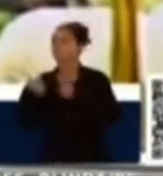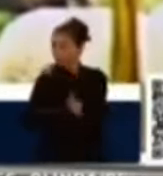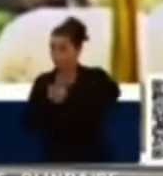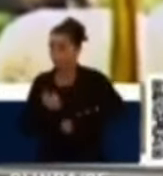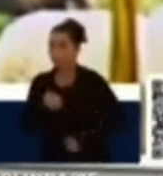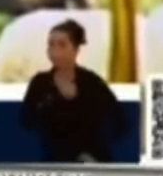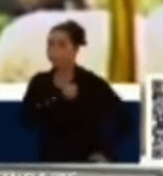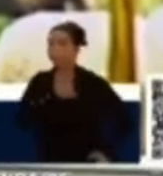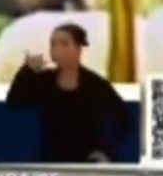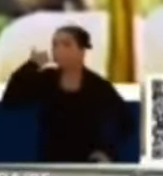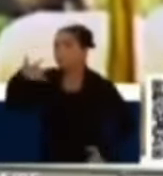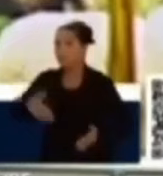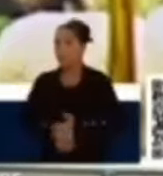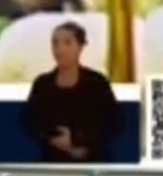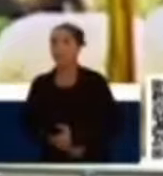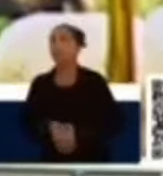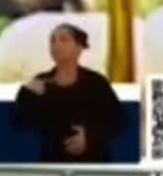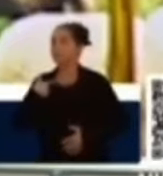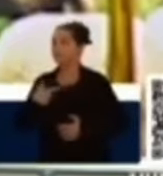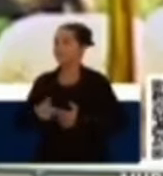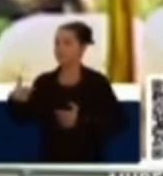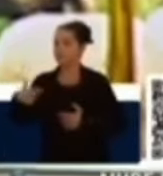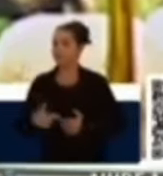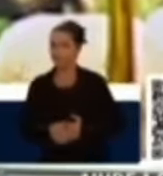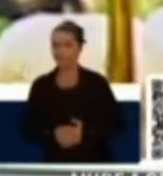porque só essa semana,